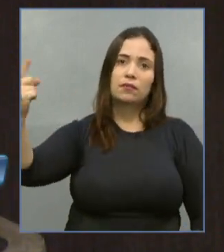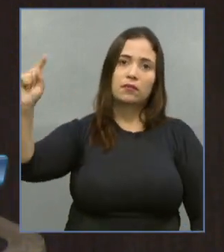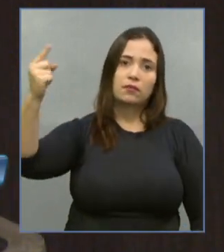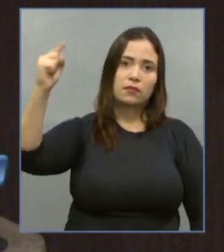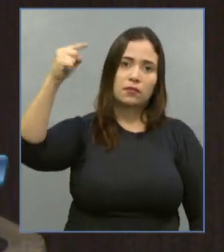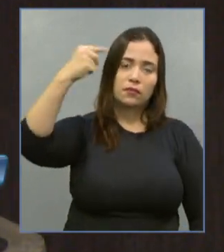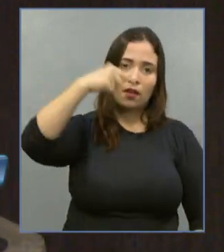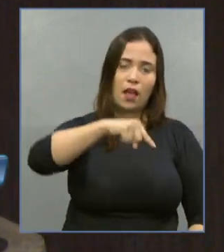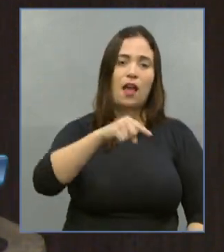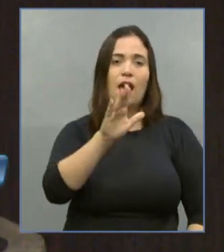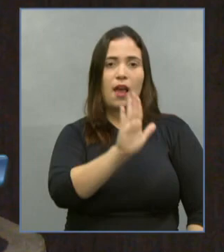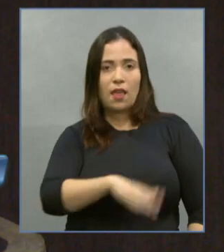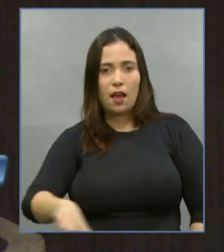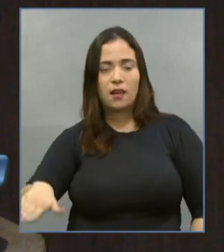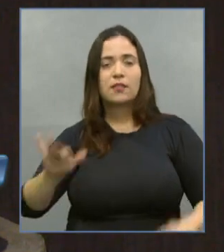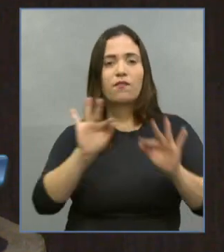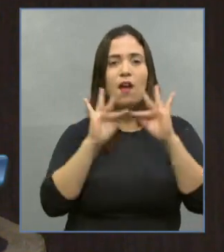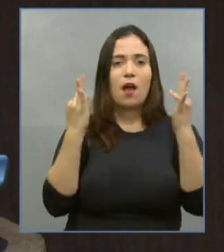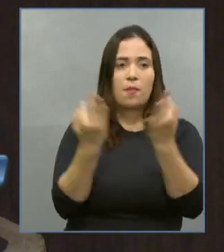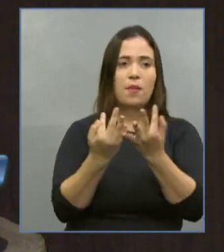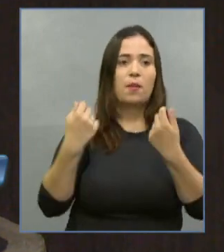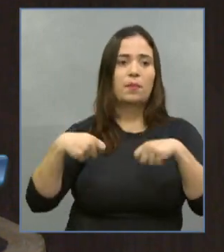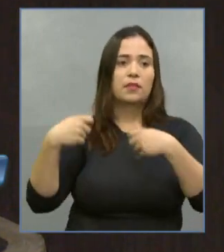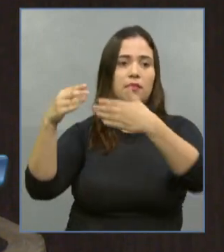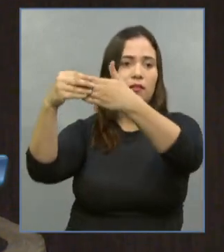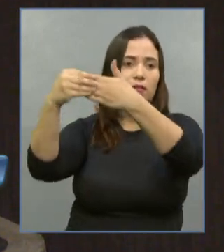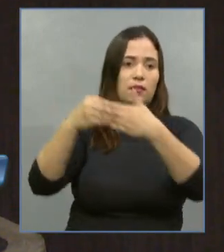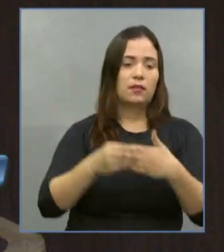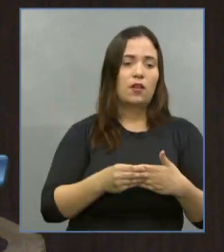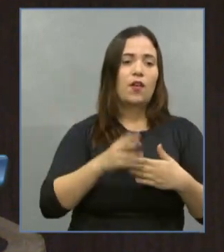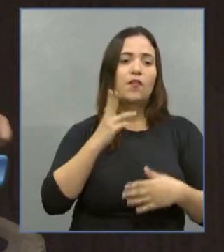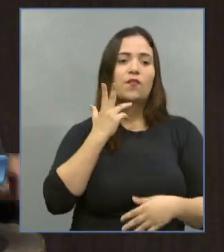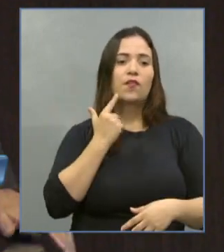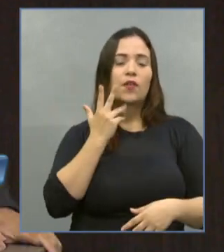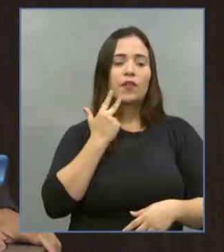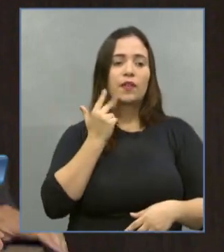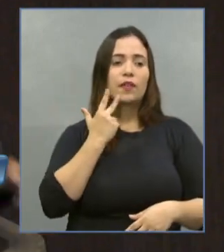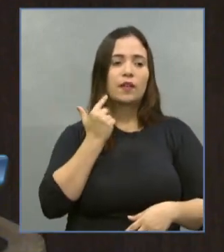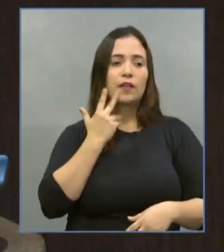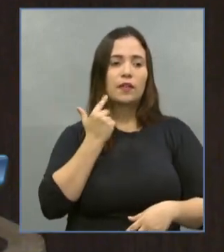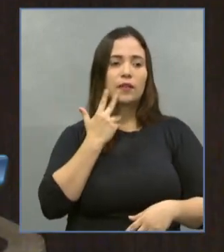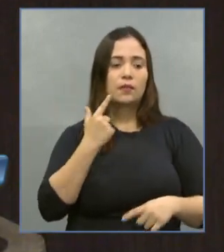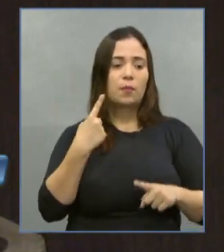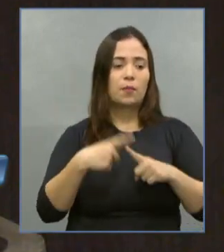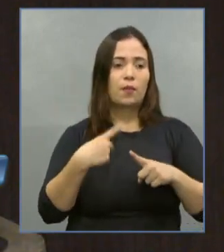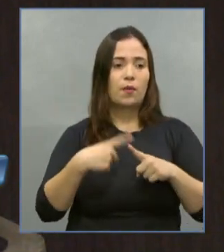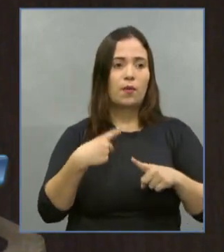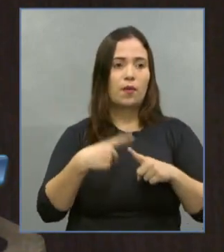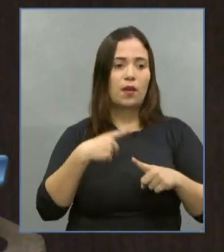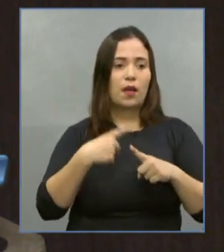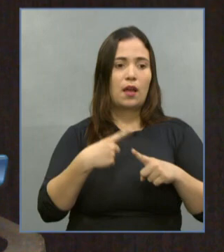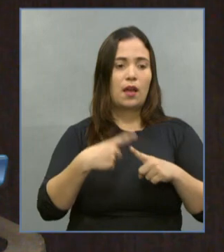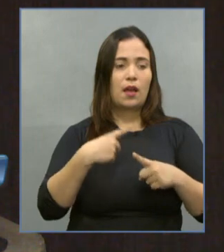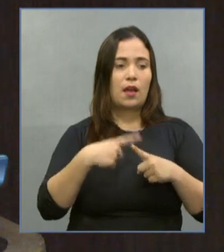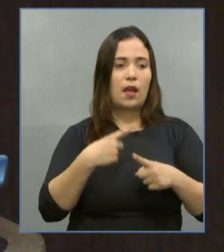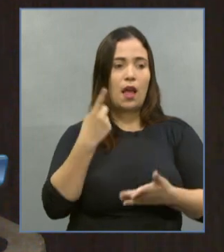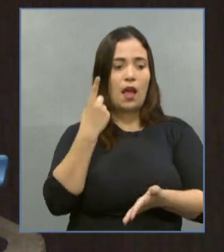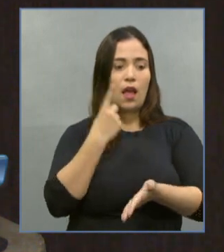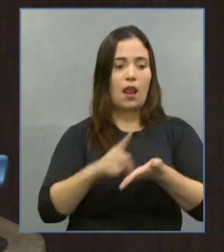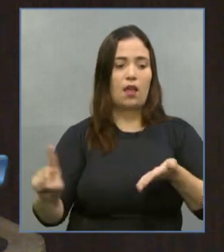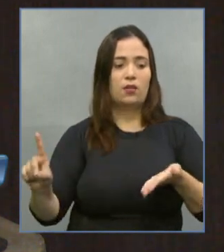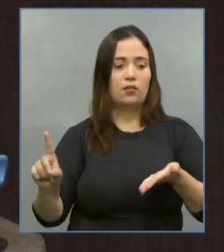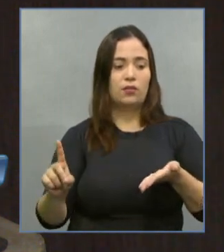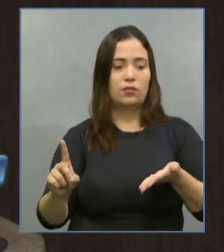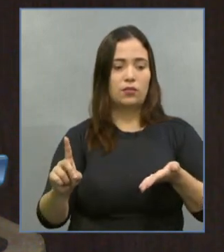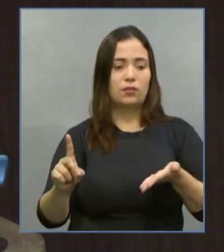e suas famílias têm que se deslocar a Fortaleza para fazer a consulta destas alergias, para saber o real diagnóstico,